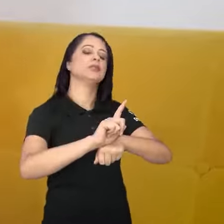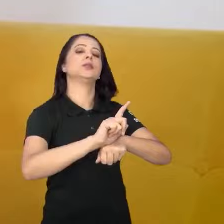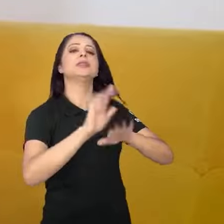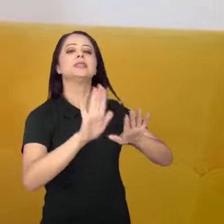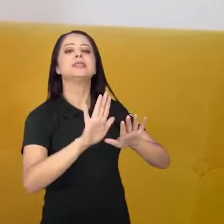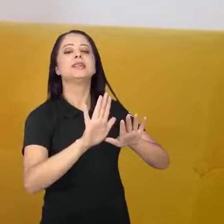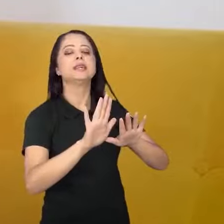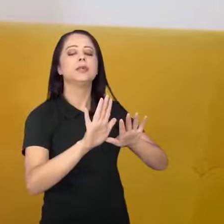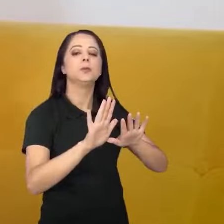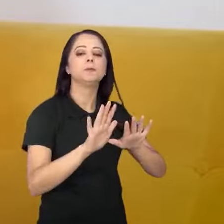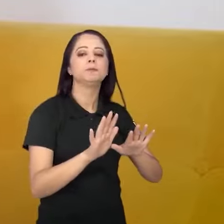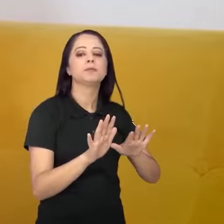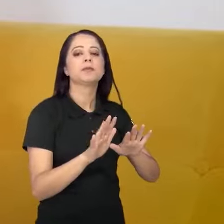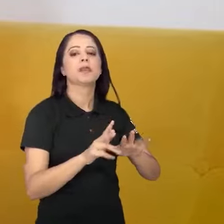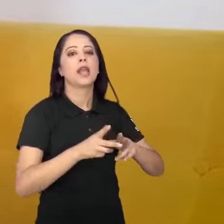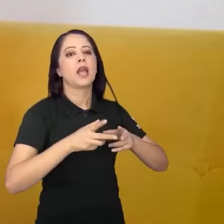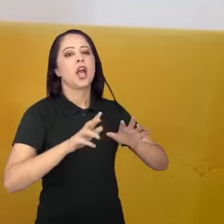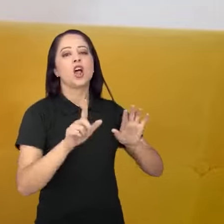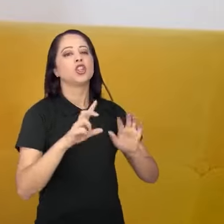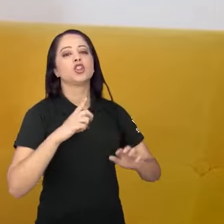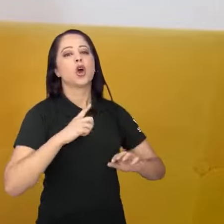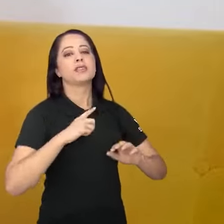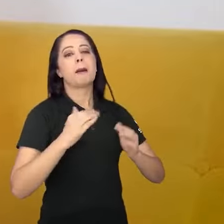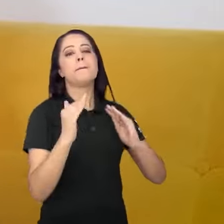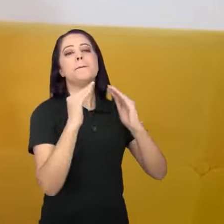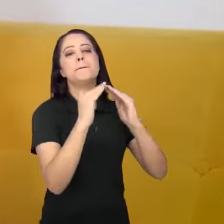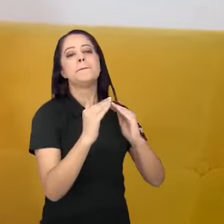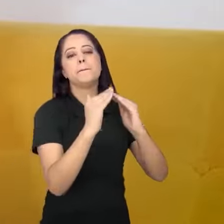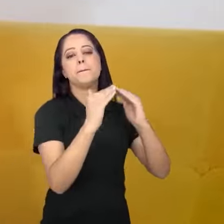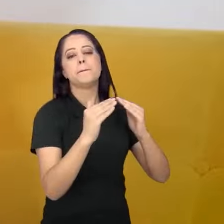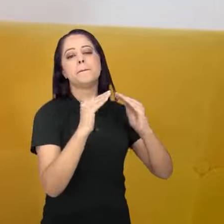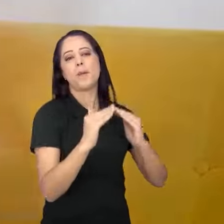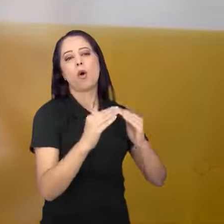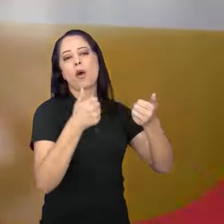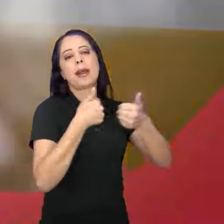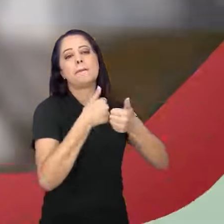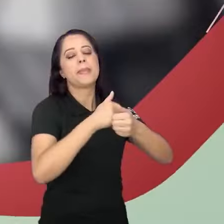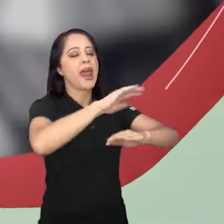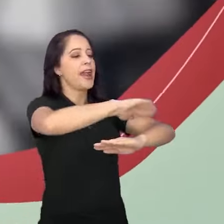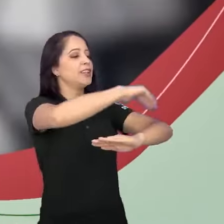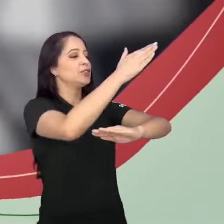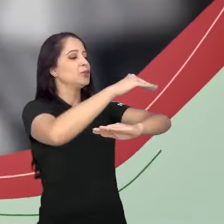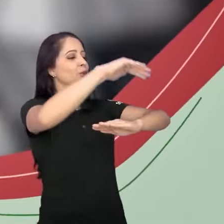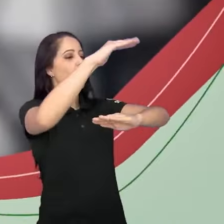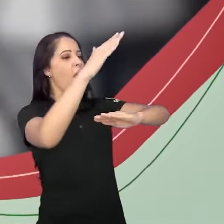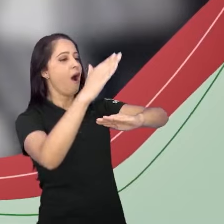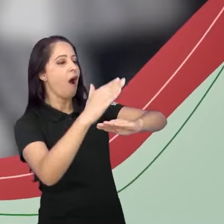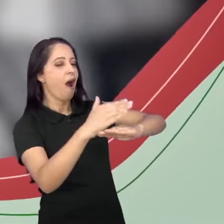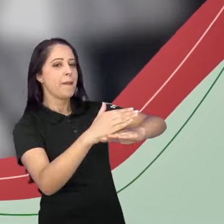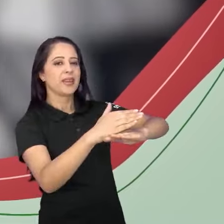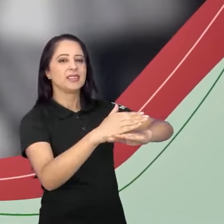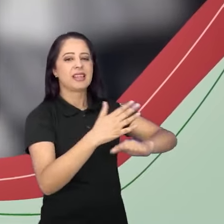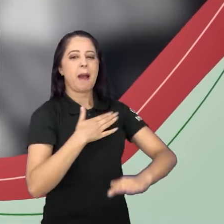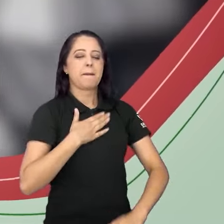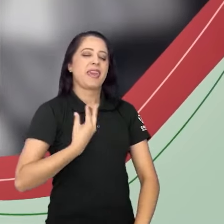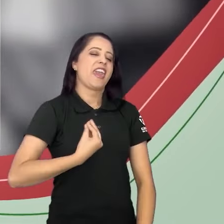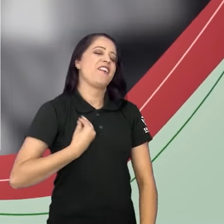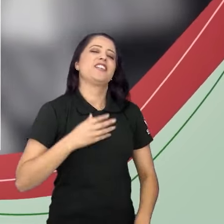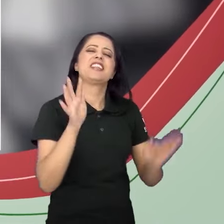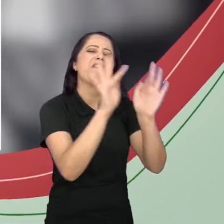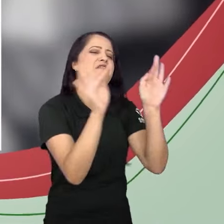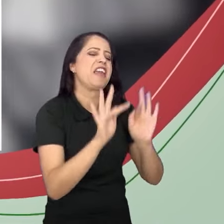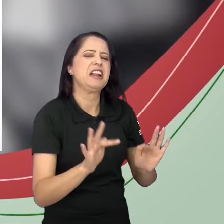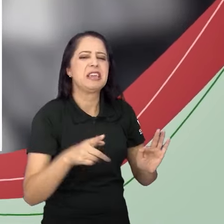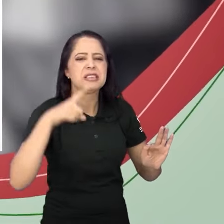Ou seja, nós estávamos aos pés da Mantiqueira sempre. E foi uma infância gostosa, uma infância